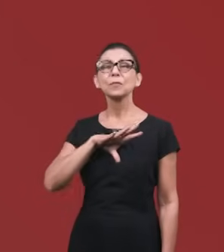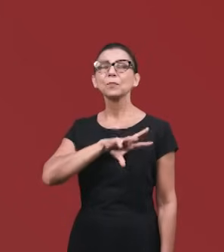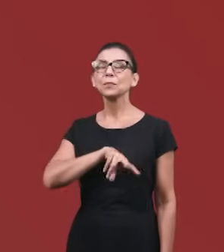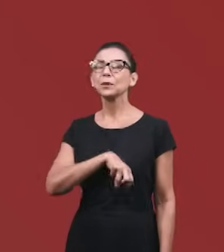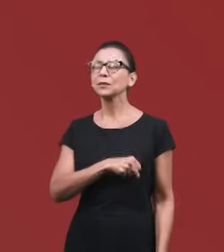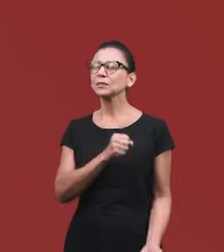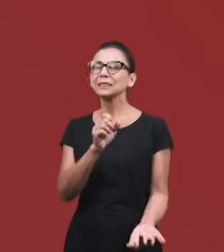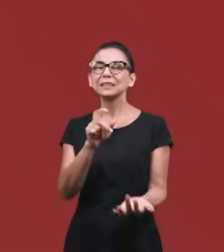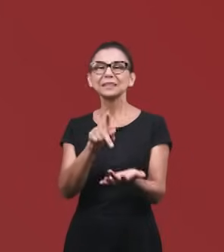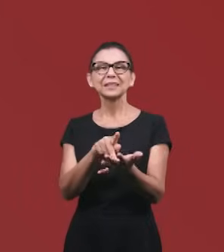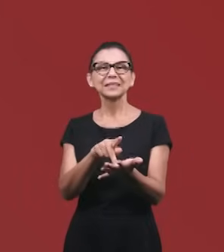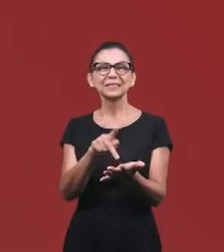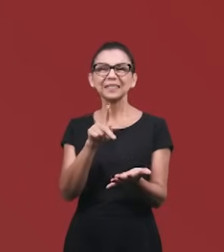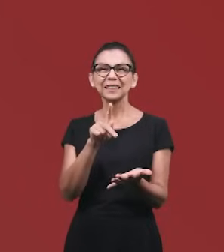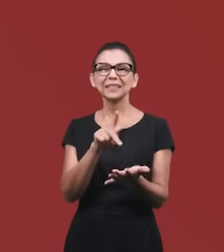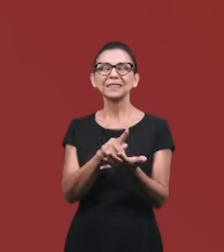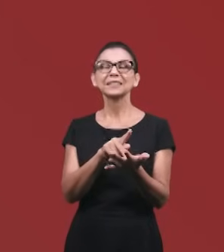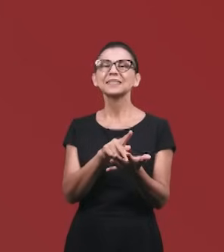o amor